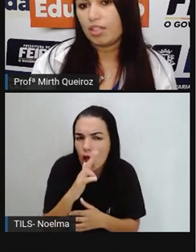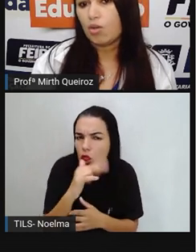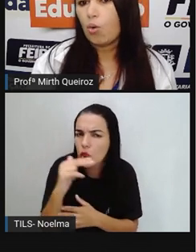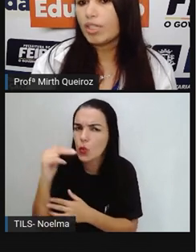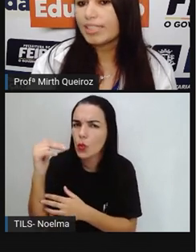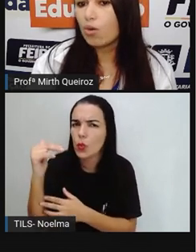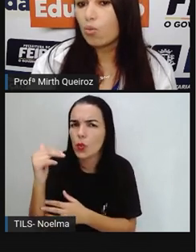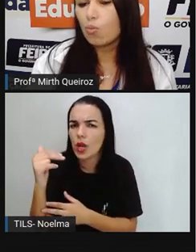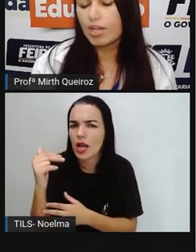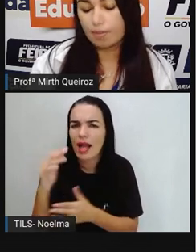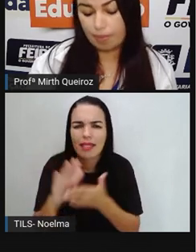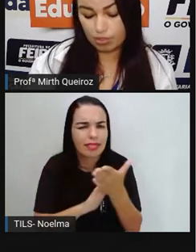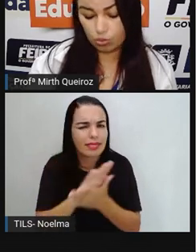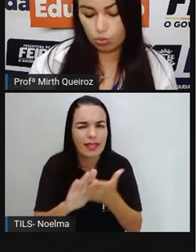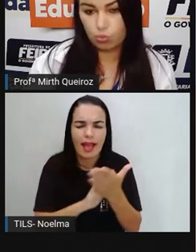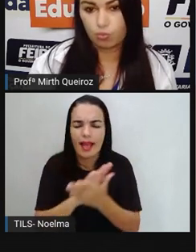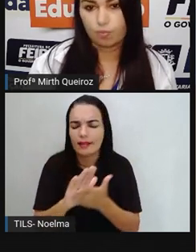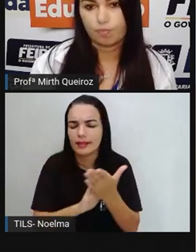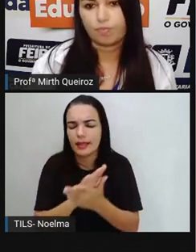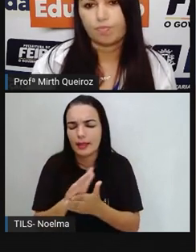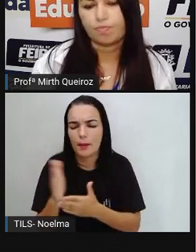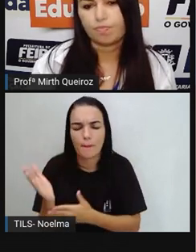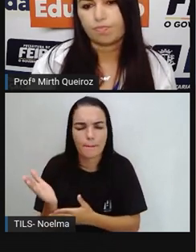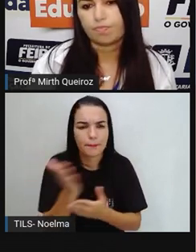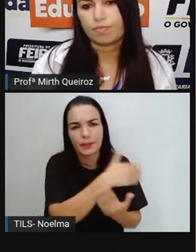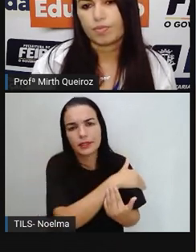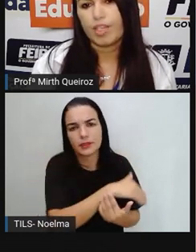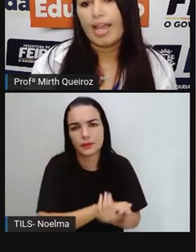homem, coisa alguma que passou."